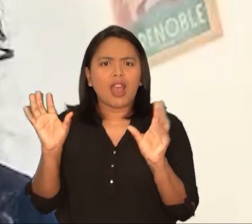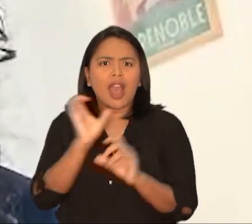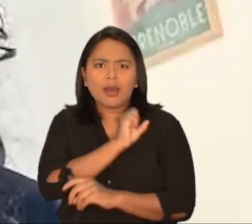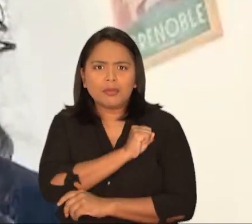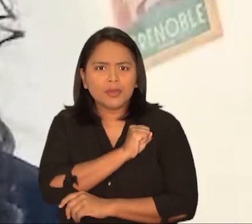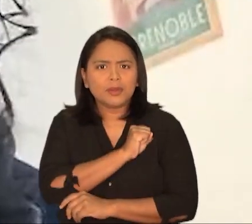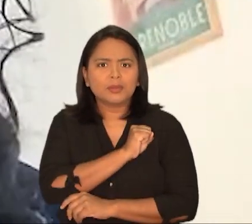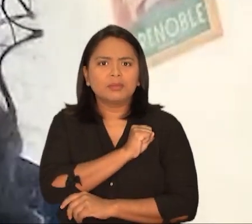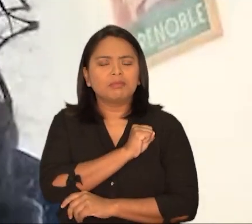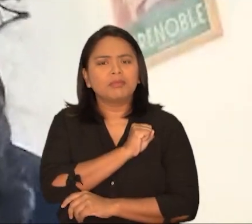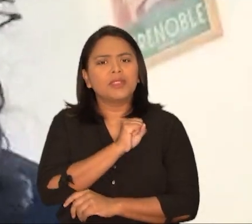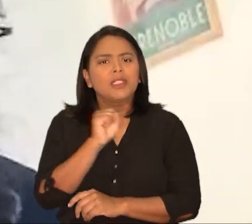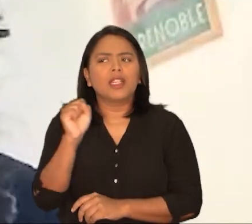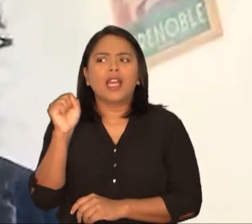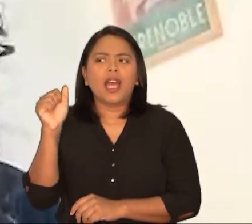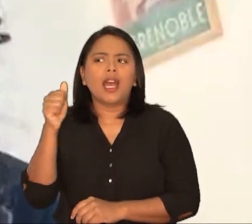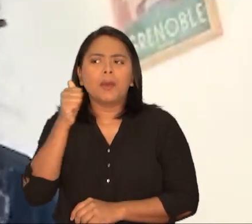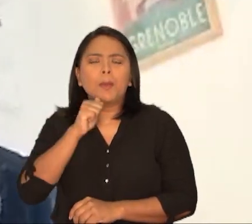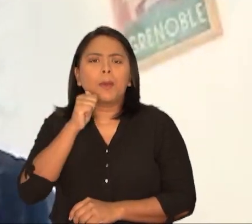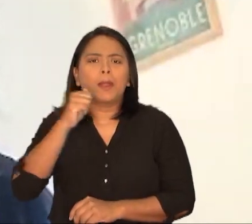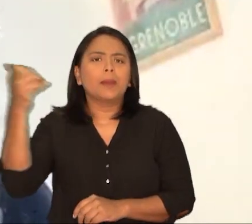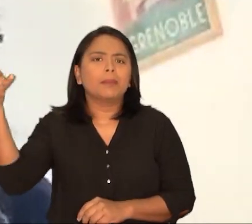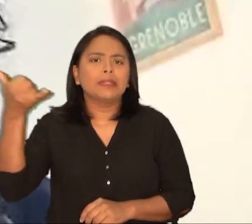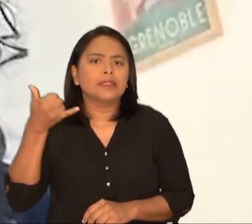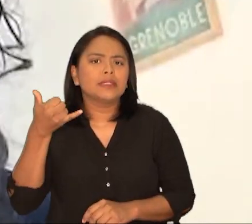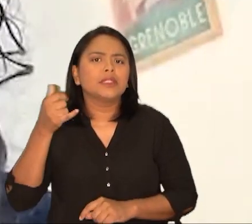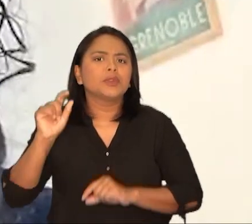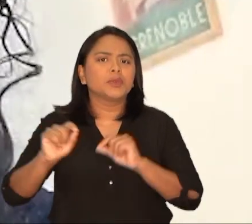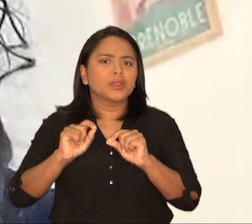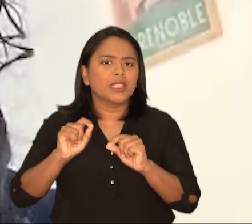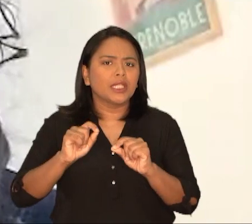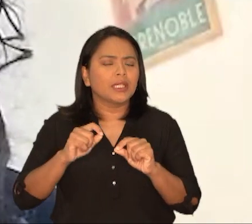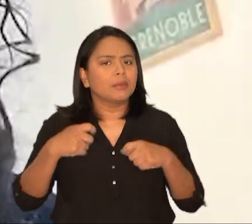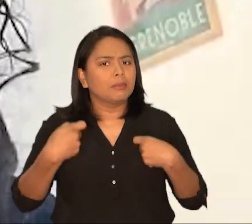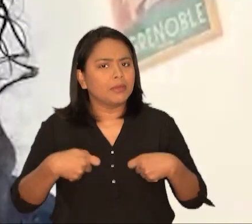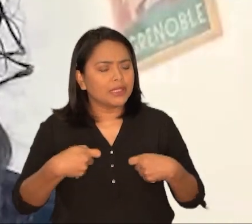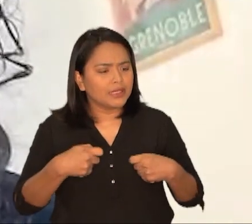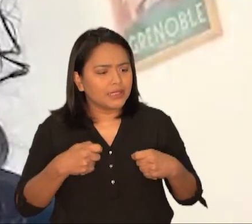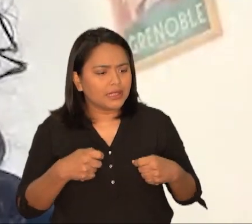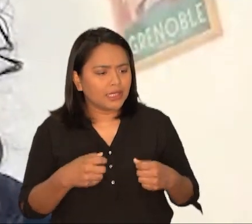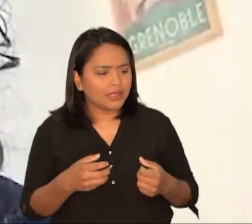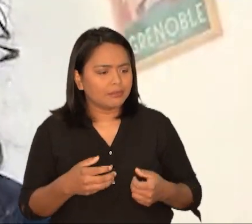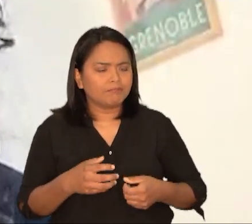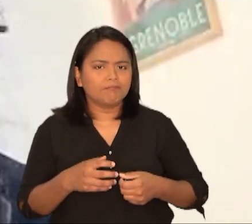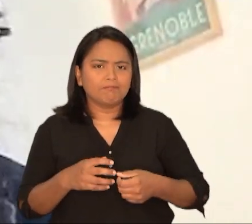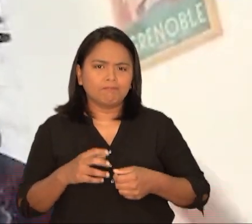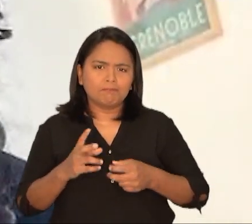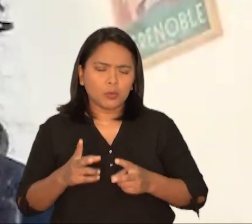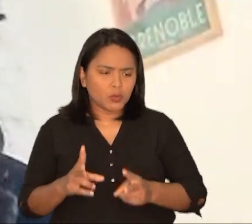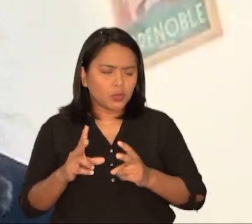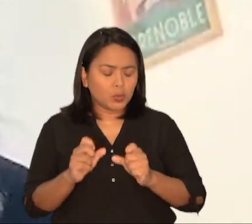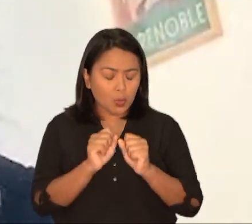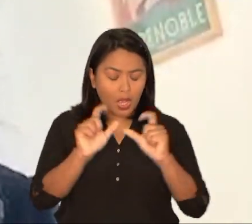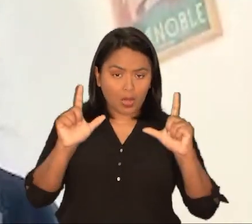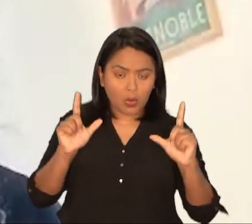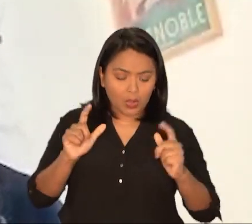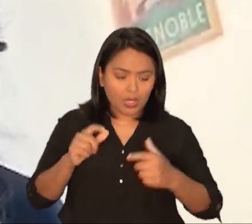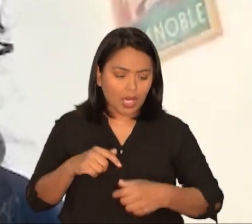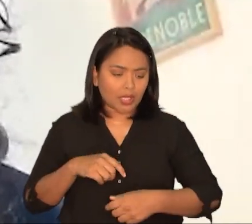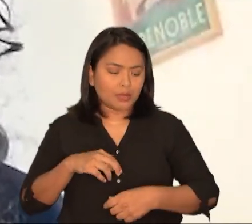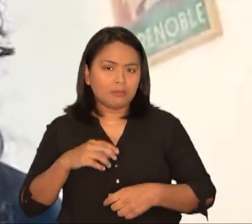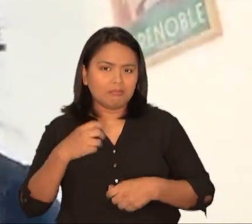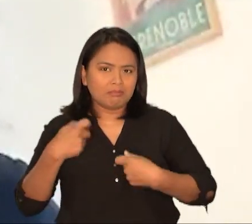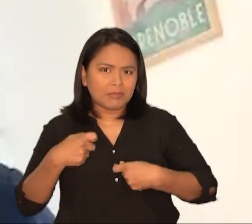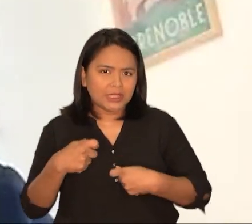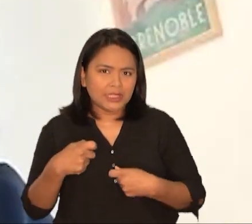muito rápido. Então a enfermeira dizia que a gente tinha que fazer esforço para mantê-lo acordado. E aí nós tínhamos que ficar